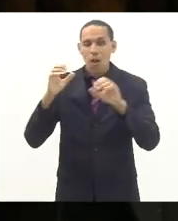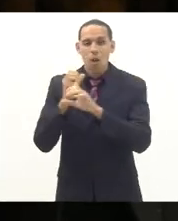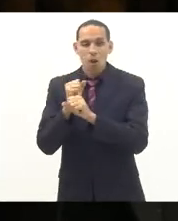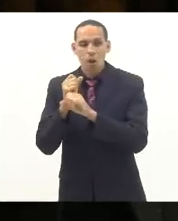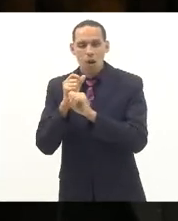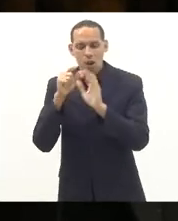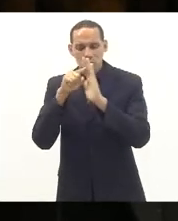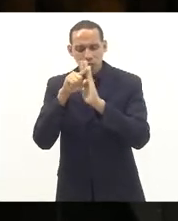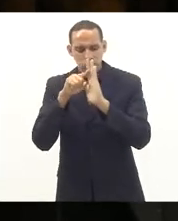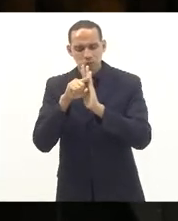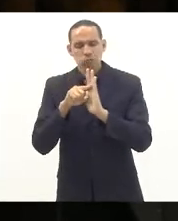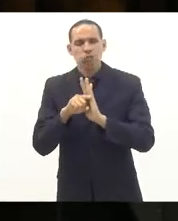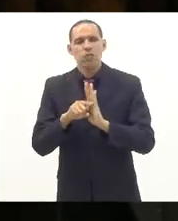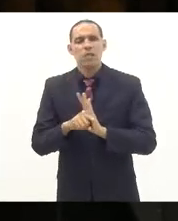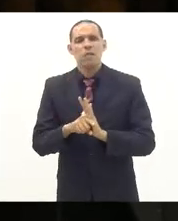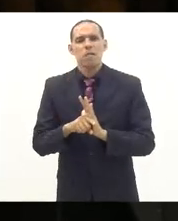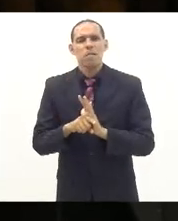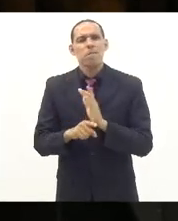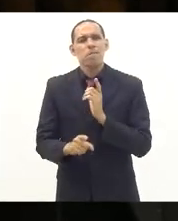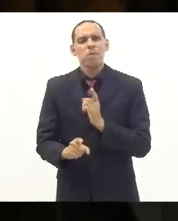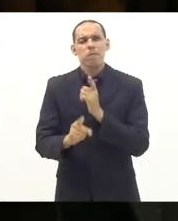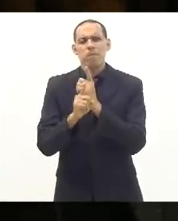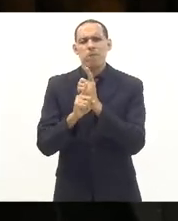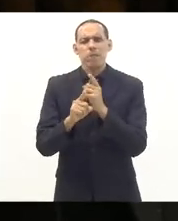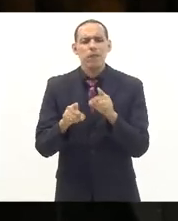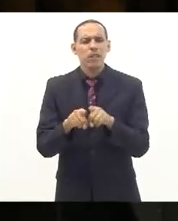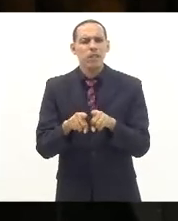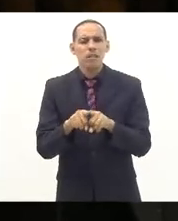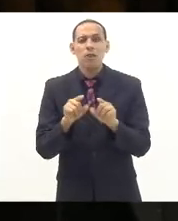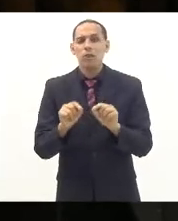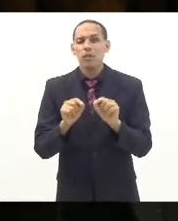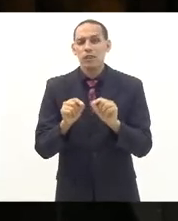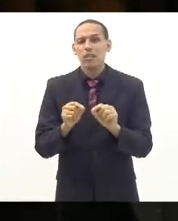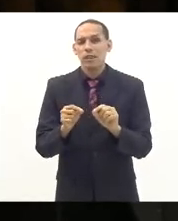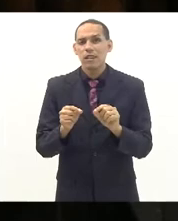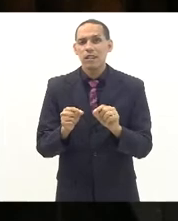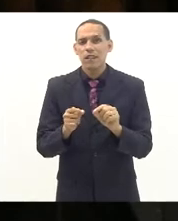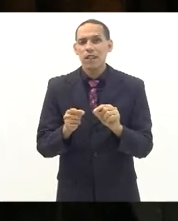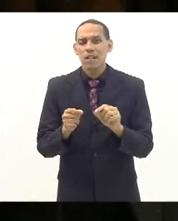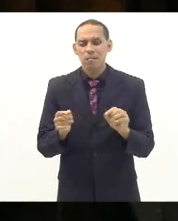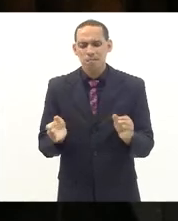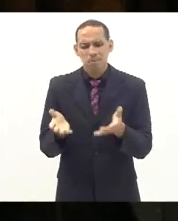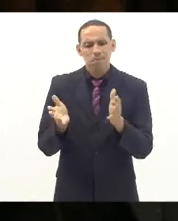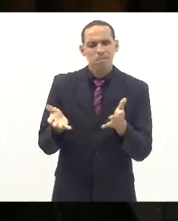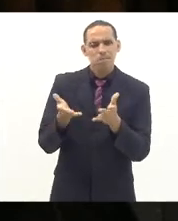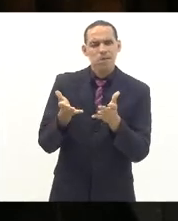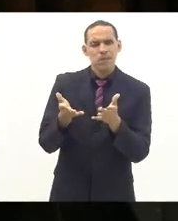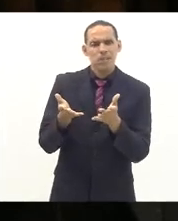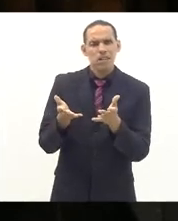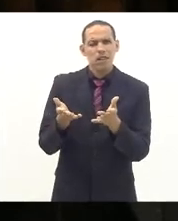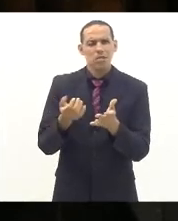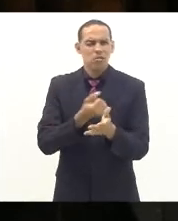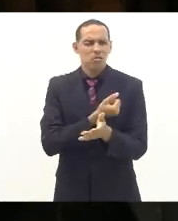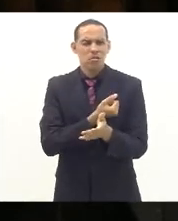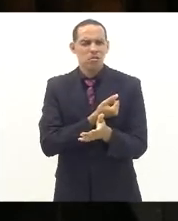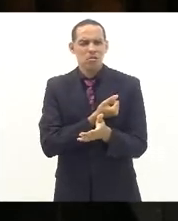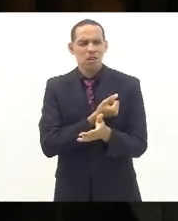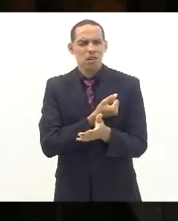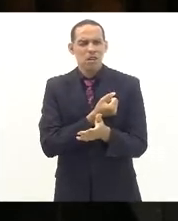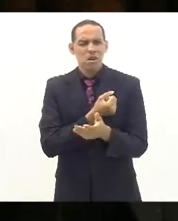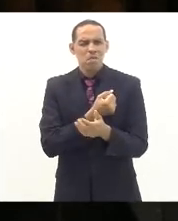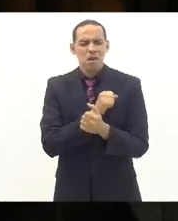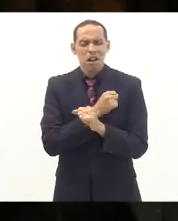auditoria e também achou o que os incentivos tinha um número absolutamente